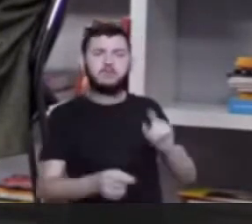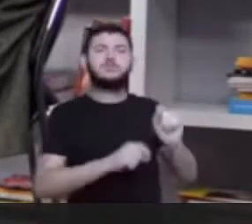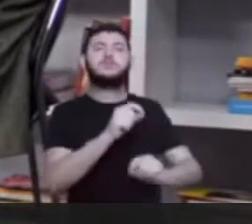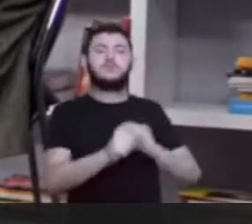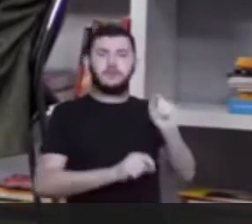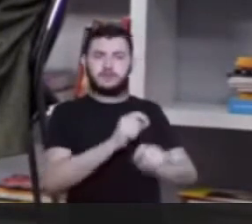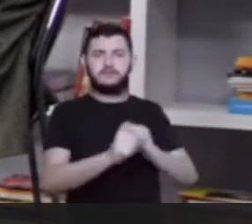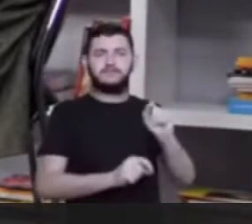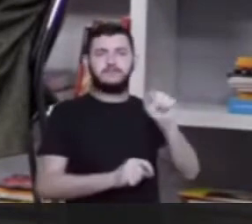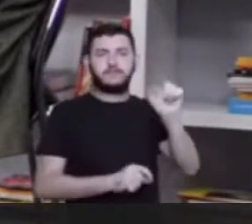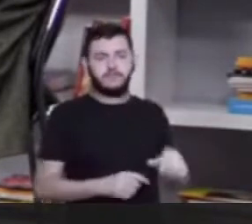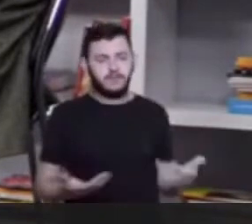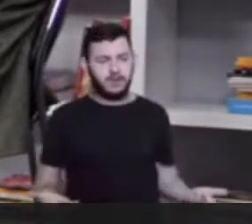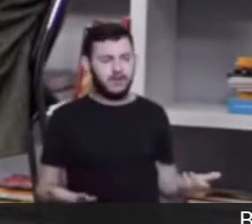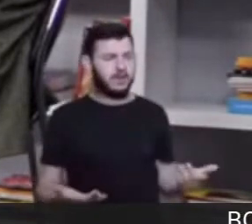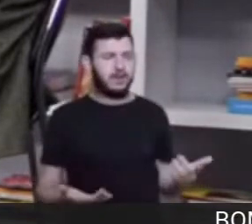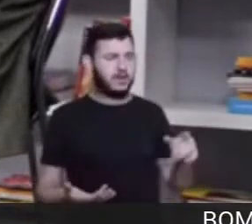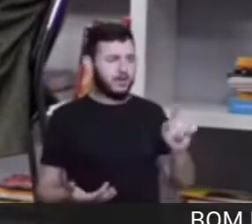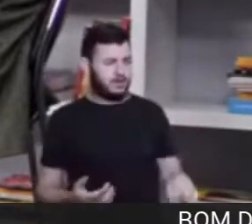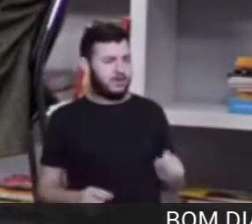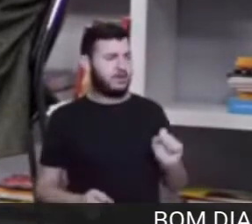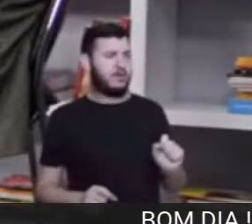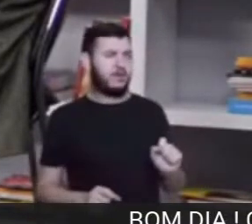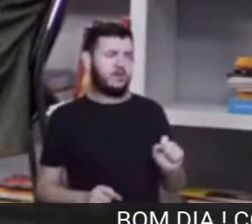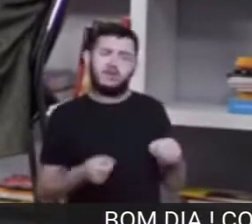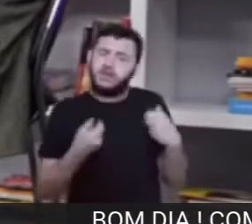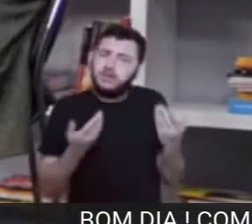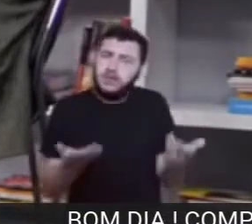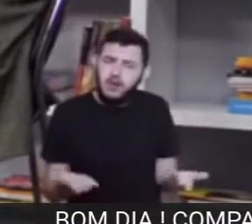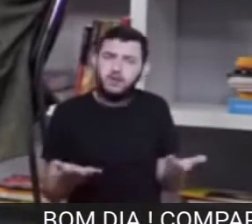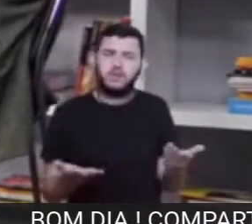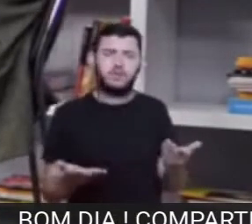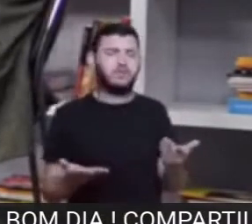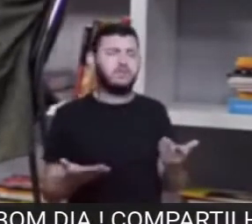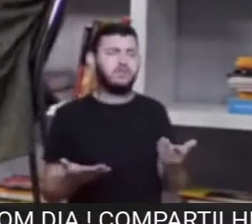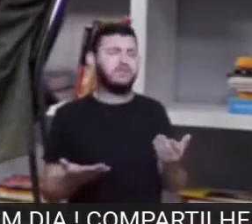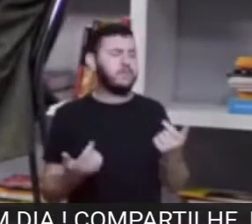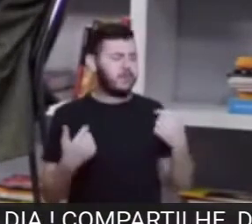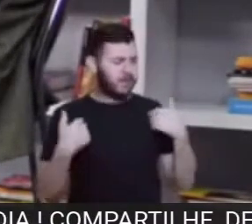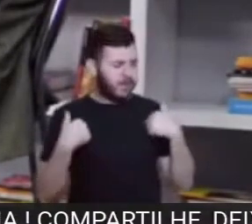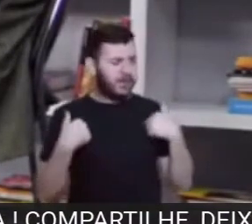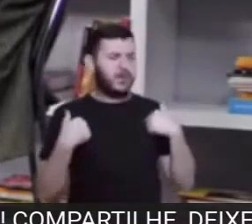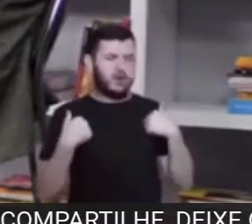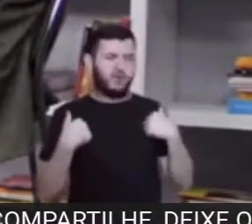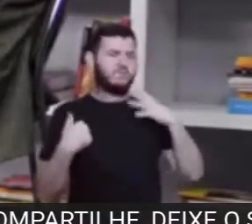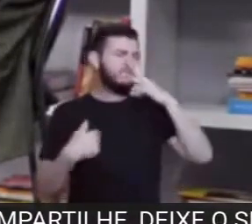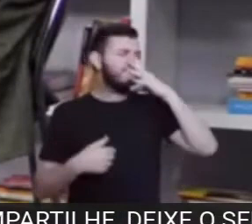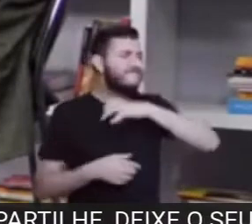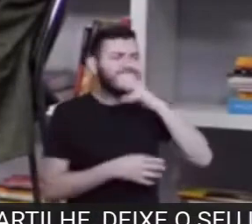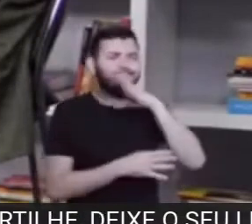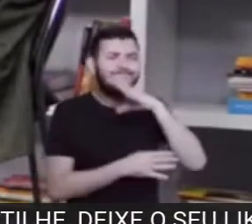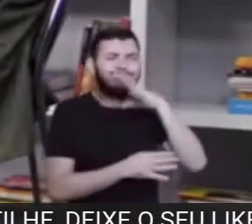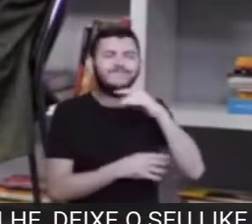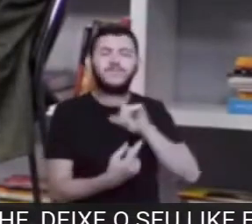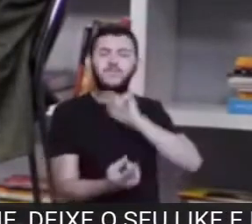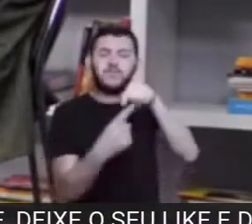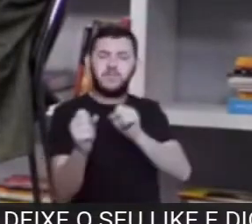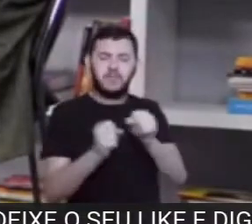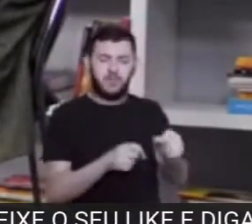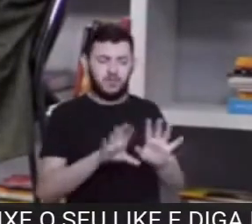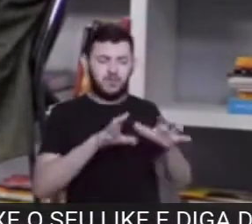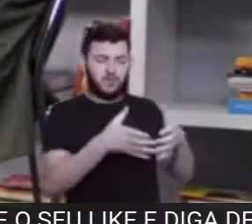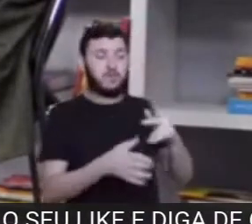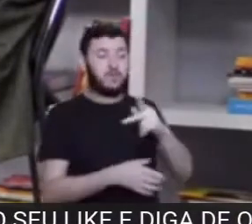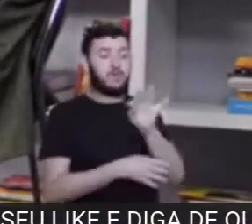carrega piano. E é por isso que eu tenho insistido para que a bancada do PT vá para Brasília